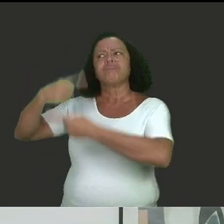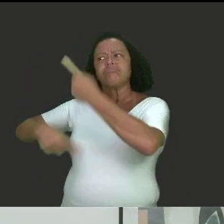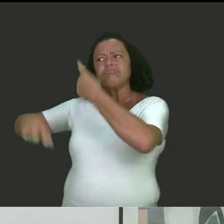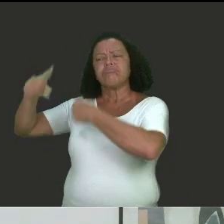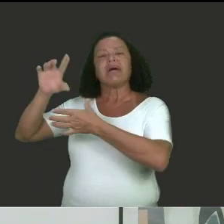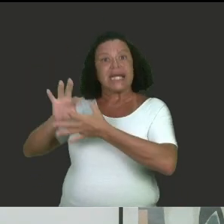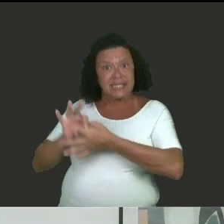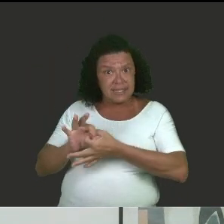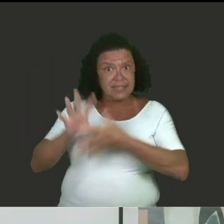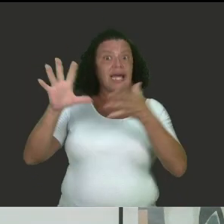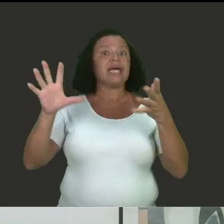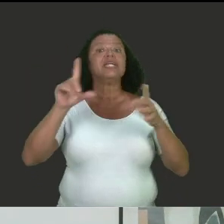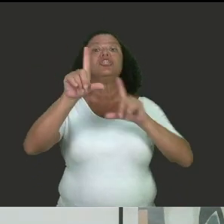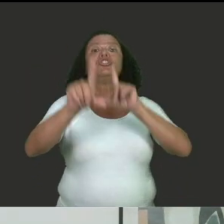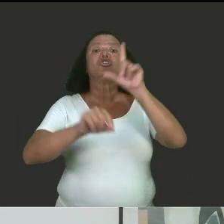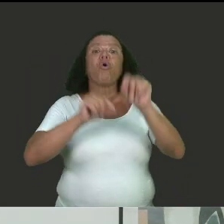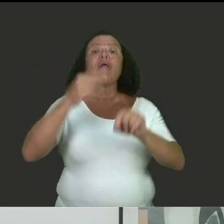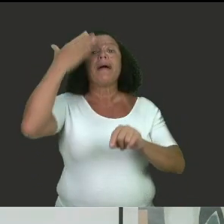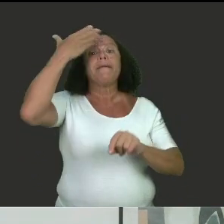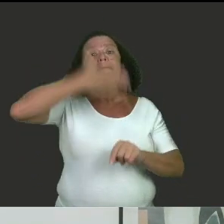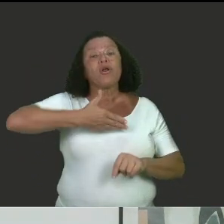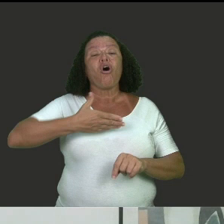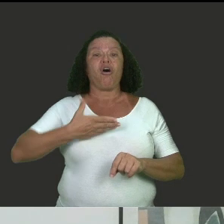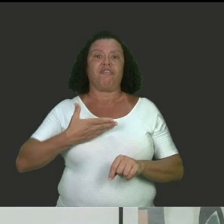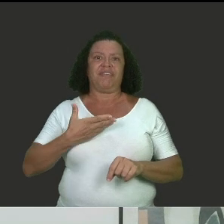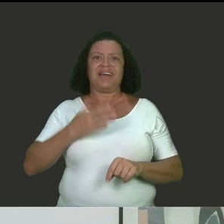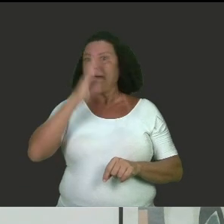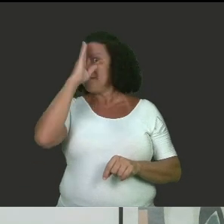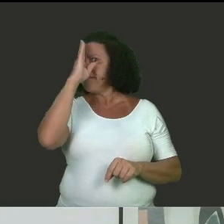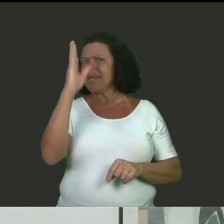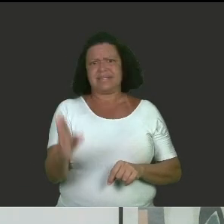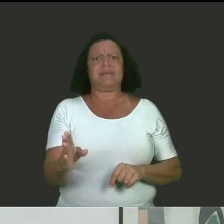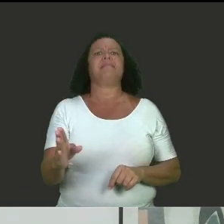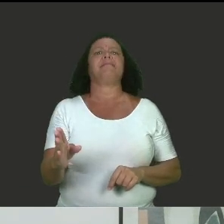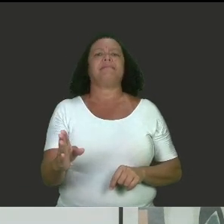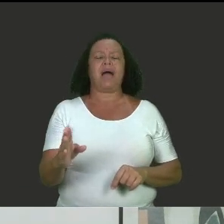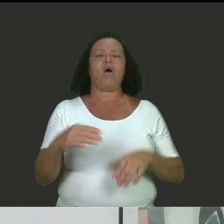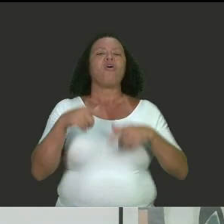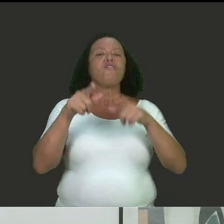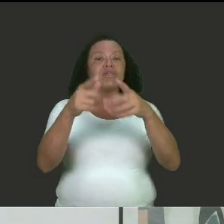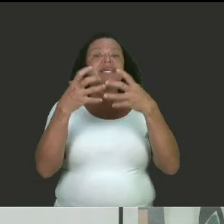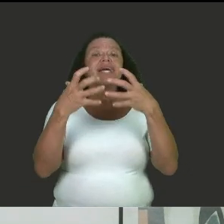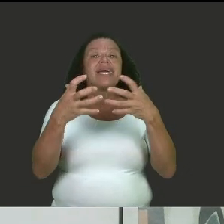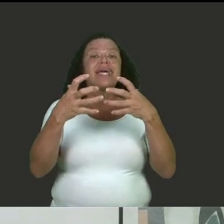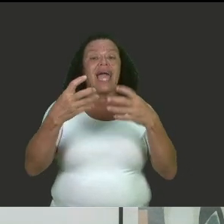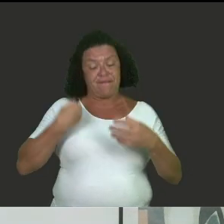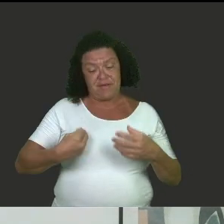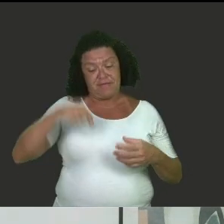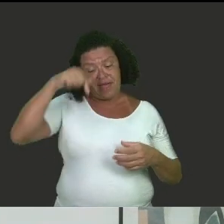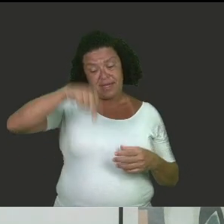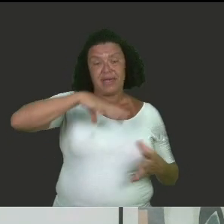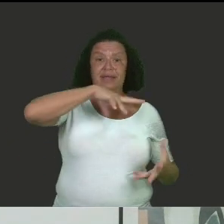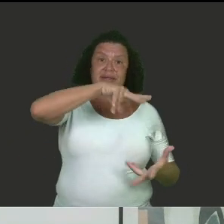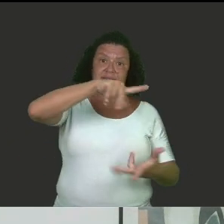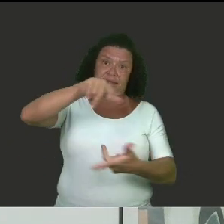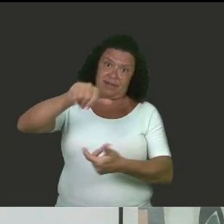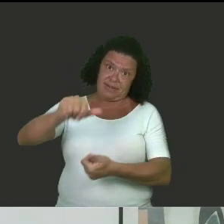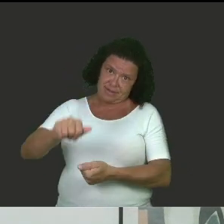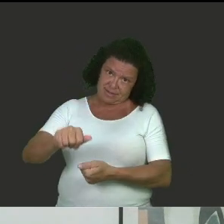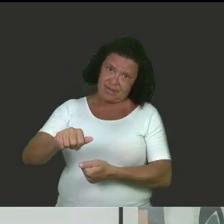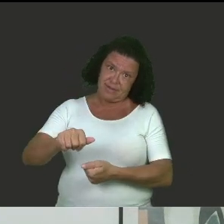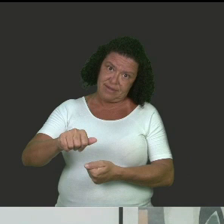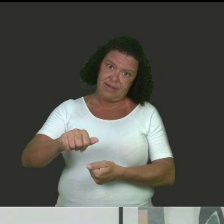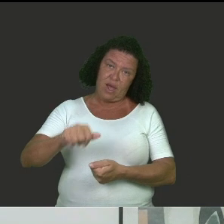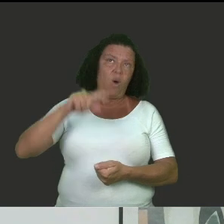de escolher as provas, as principais provas pelas quais nós seremos submetidos nessa próxima